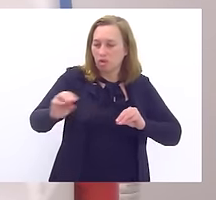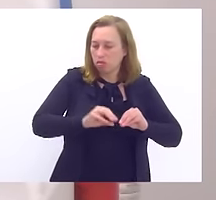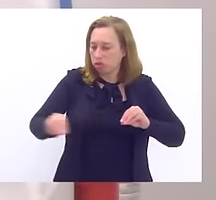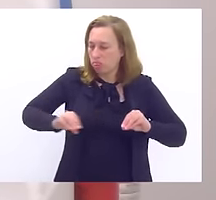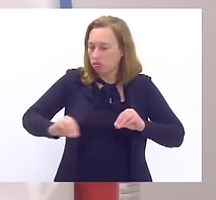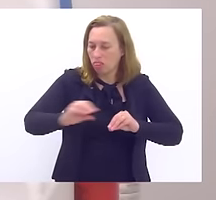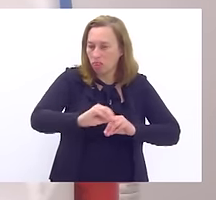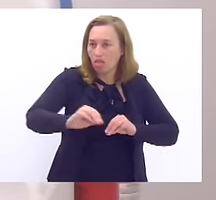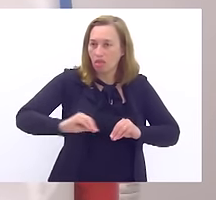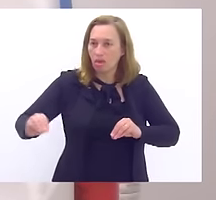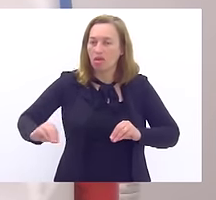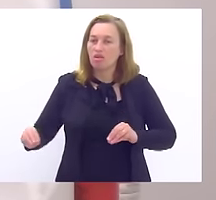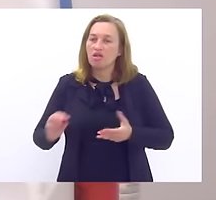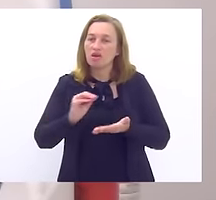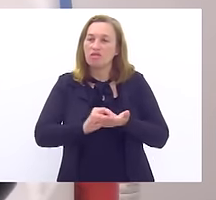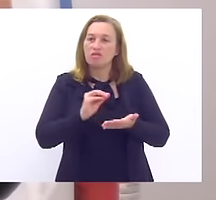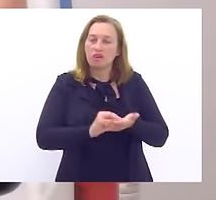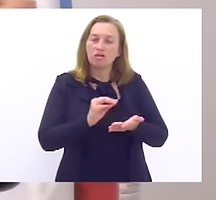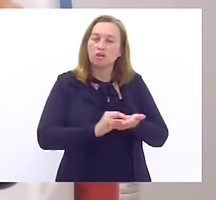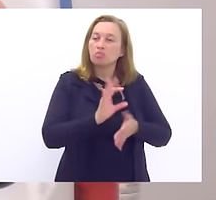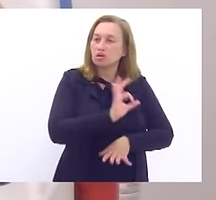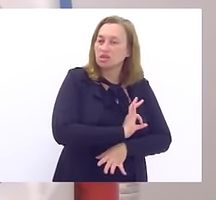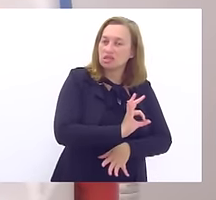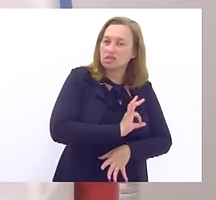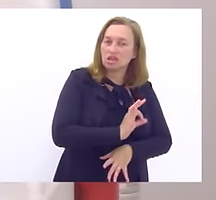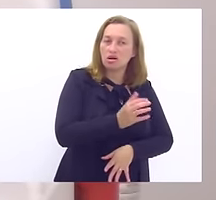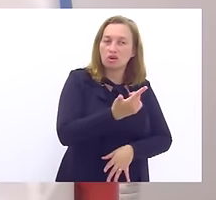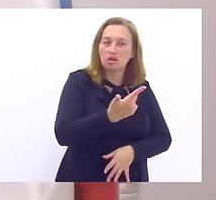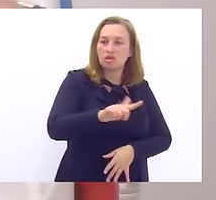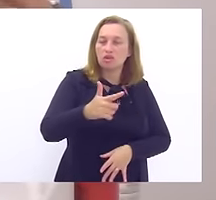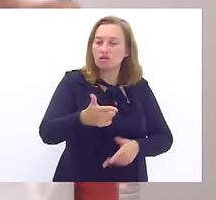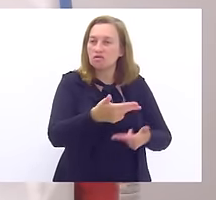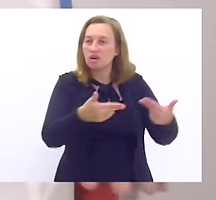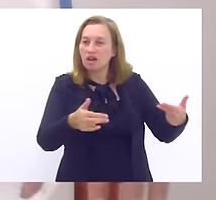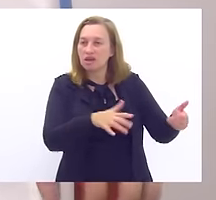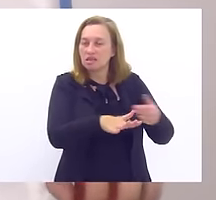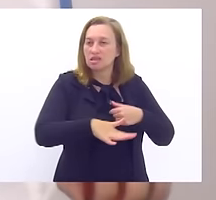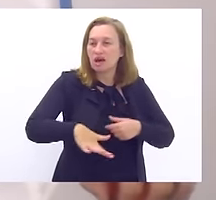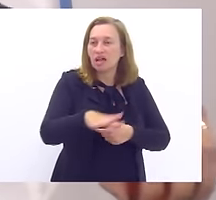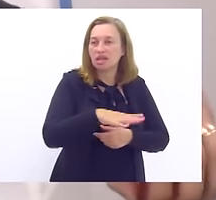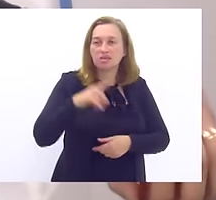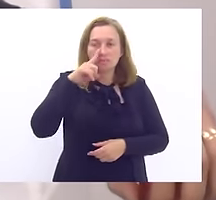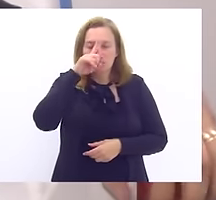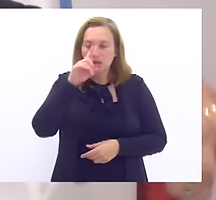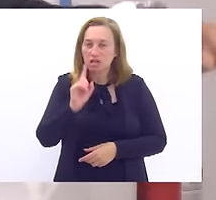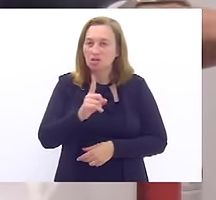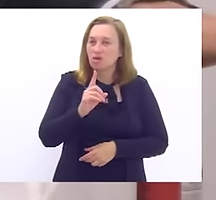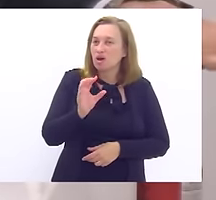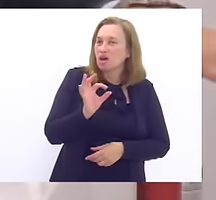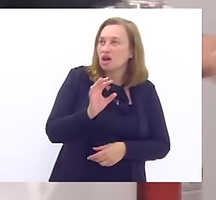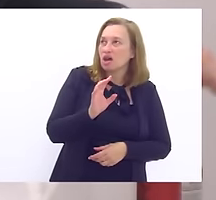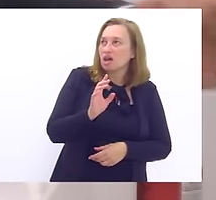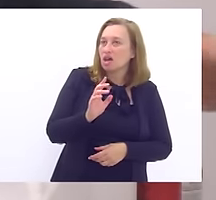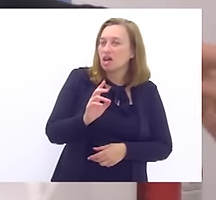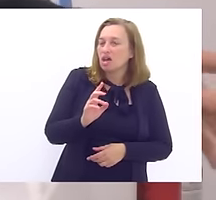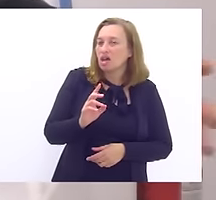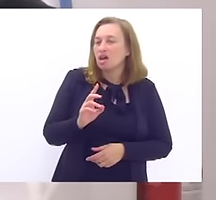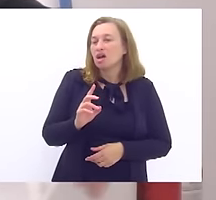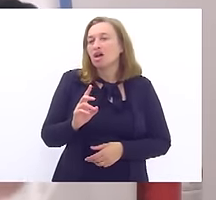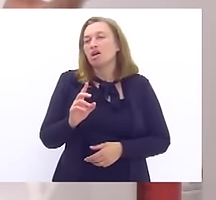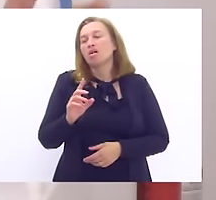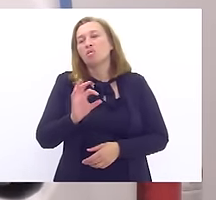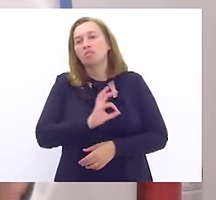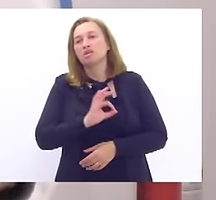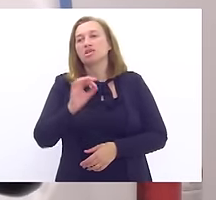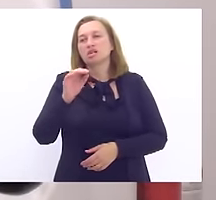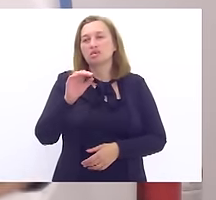porque repito na crítica eu sei que isso não é não é fato não é oriundo da Polícia Militar ou da